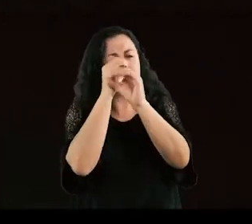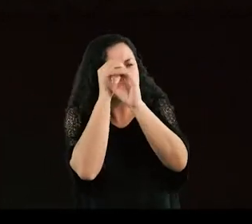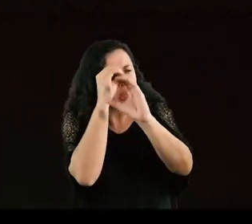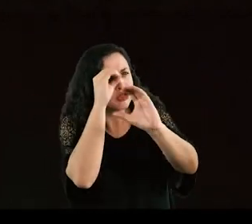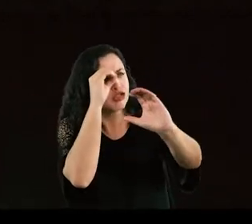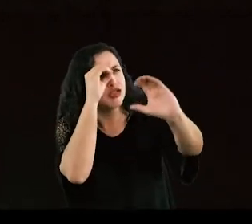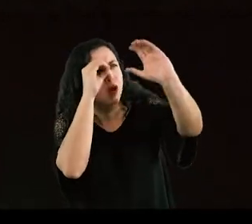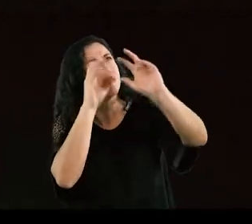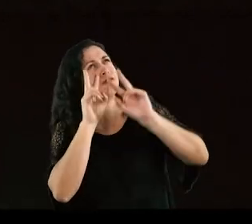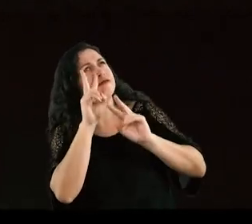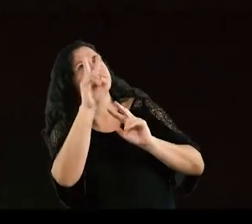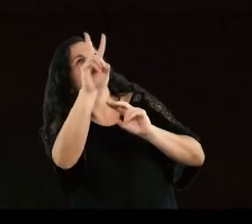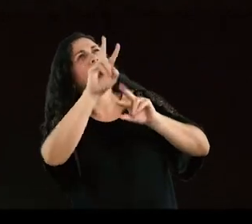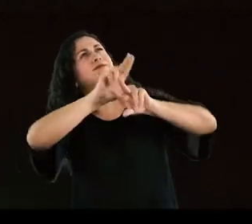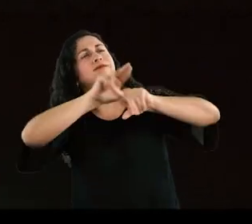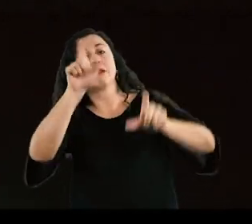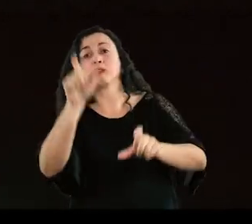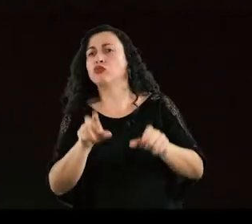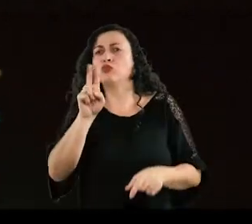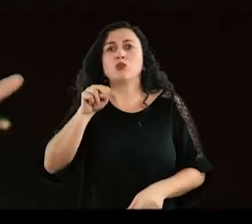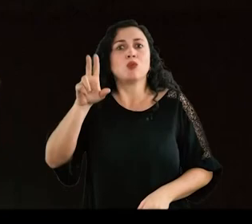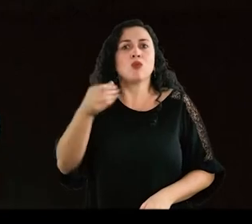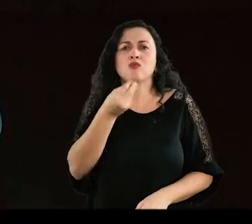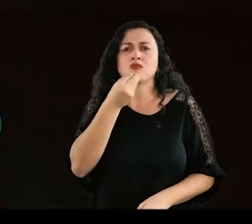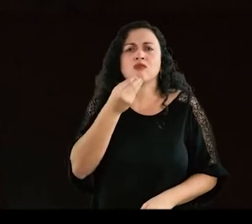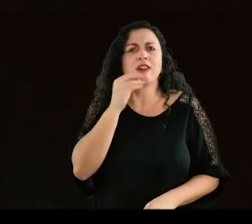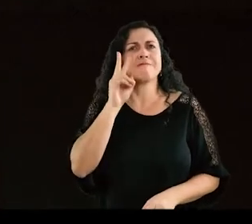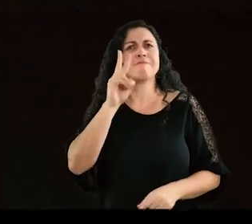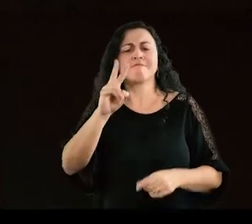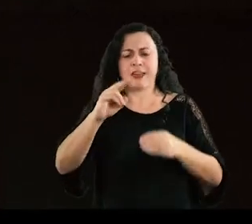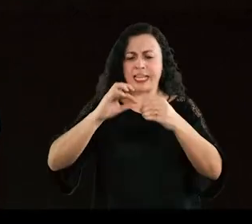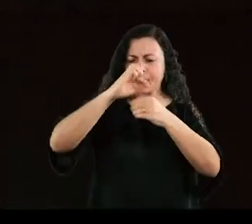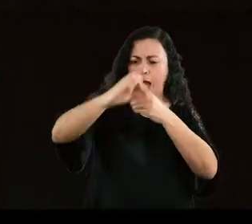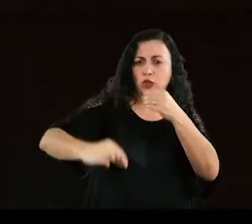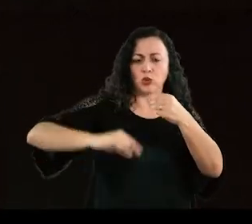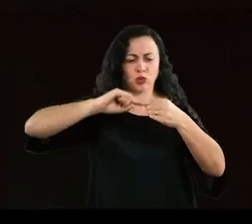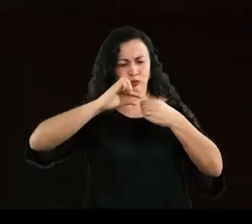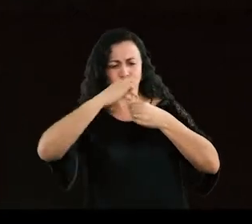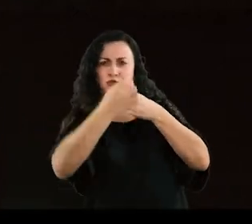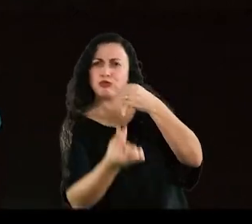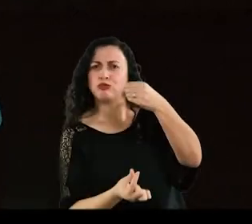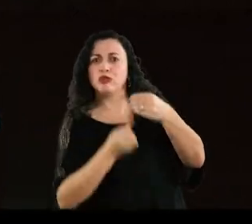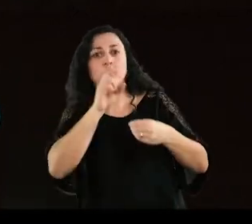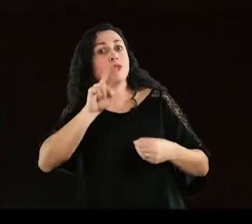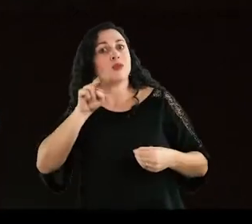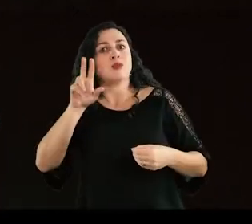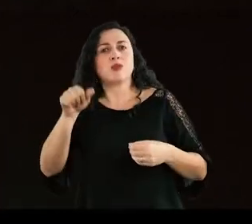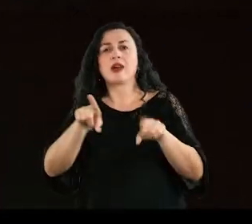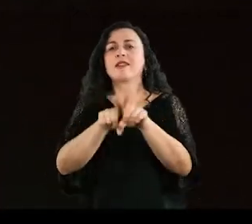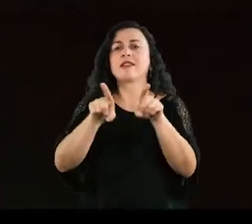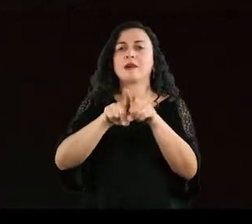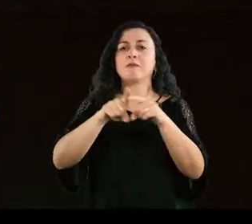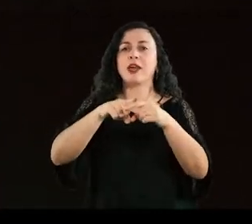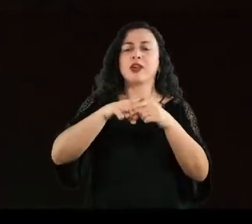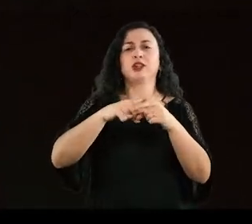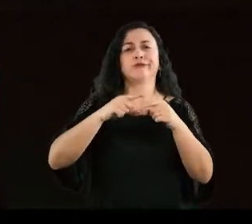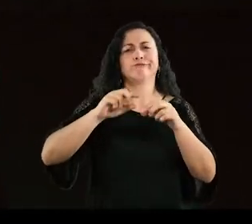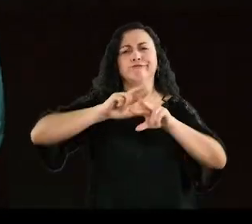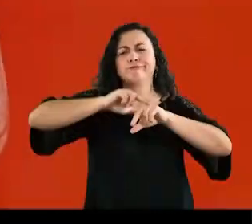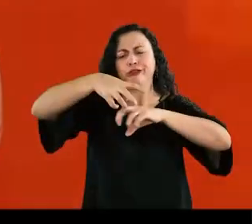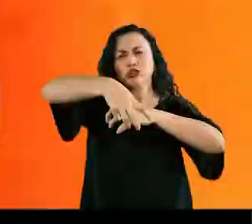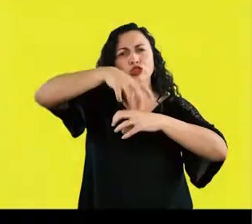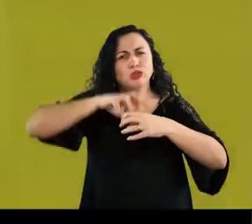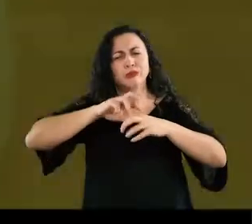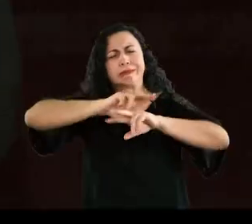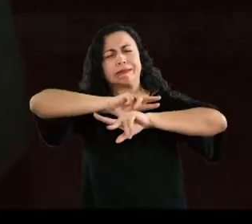que nunca tinha tido a oportunidade, por exemplo, de ver Saturno, os anéis de Saturno, as luas de Júpiter, estão tendo essa oportunidade e é